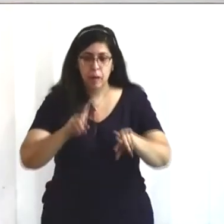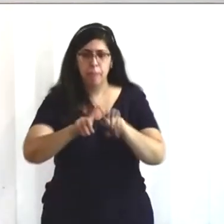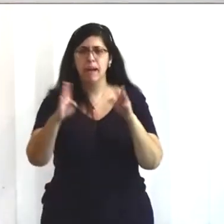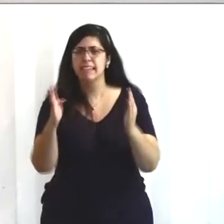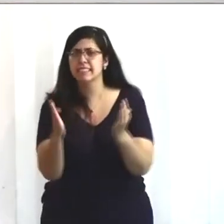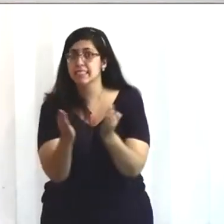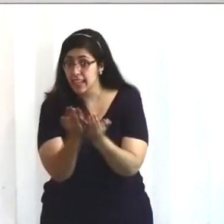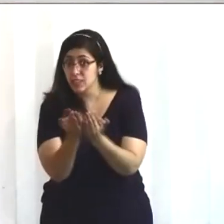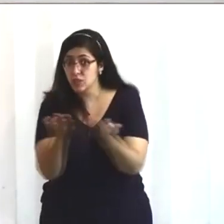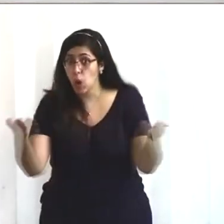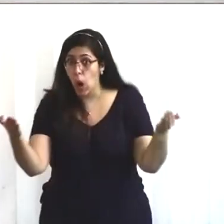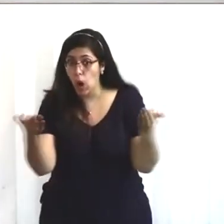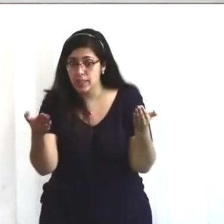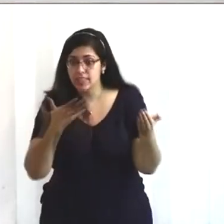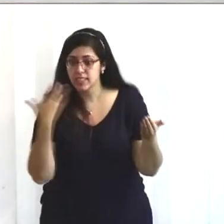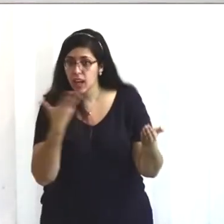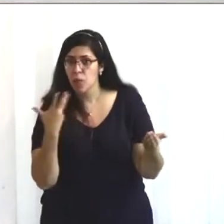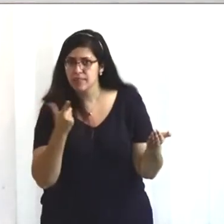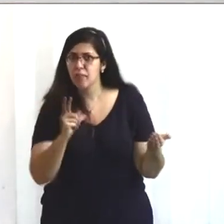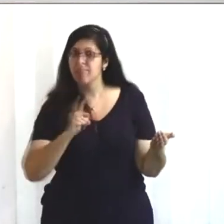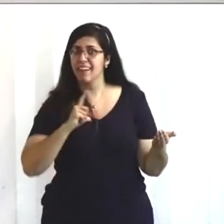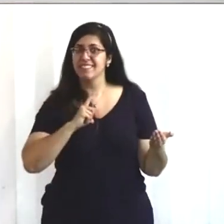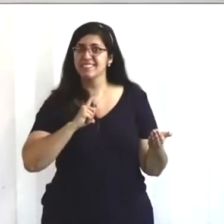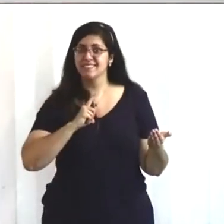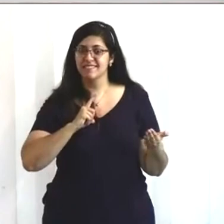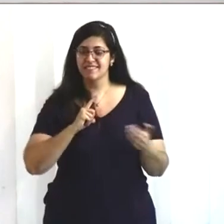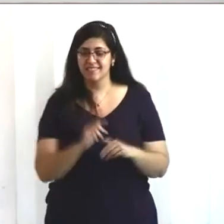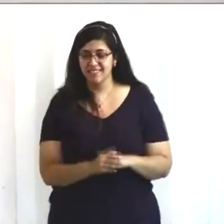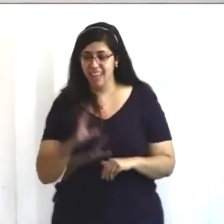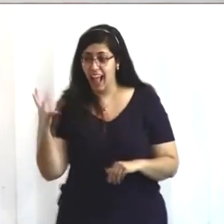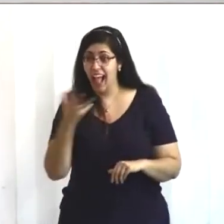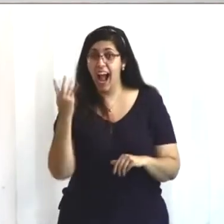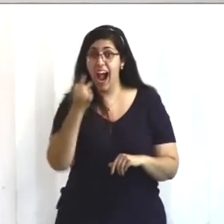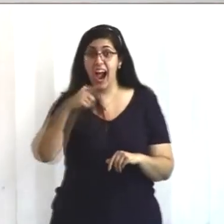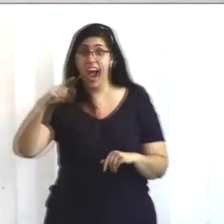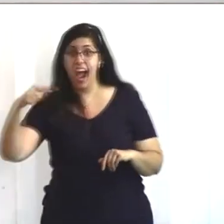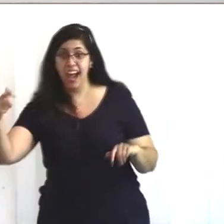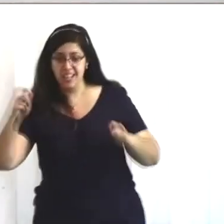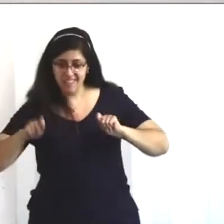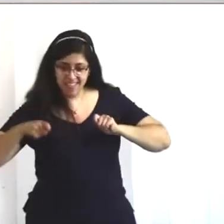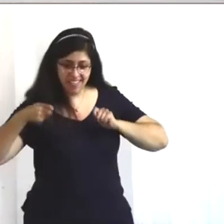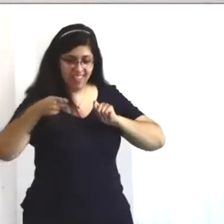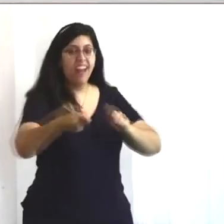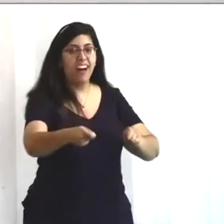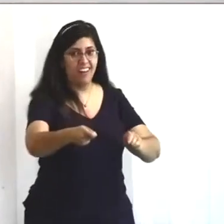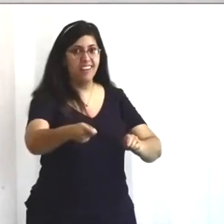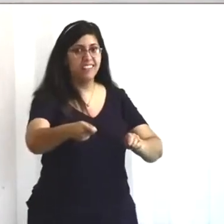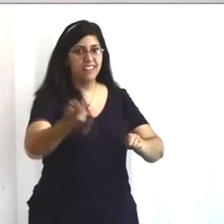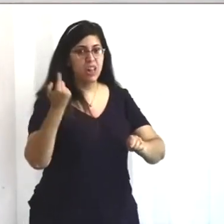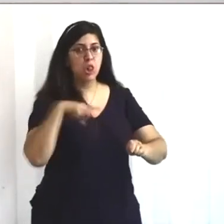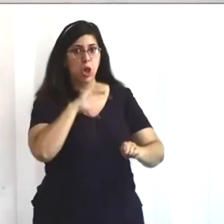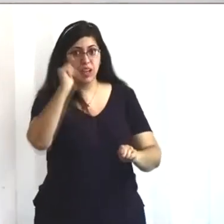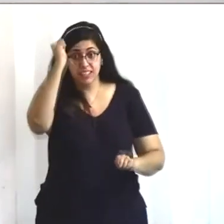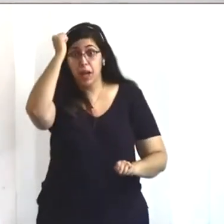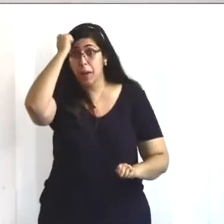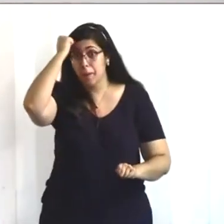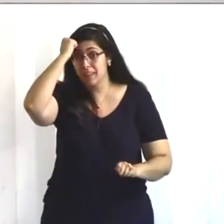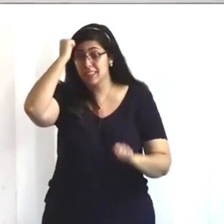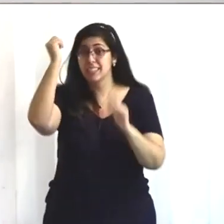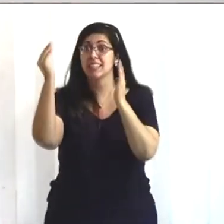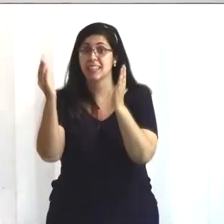o Espírito de Deus. E eles não podem porque não tem mais este poder. Sabe por que é que nós não podemos